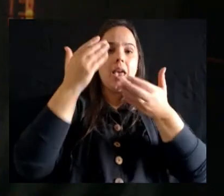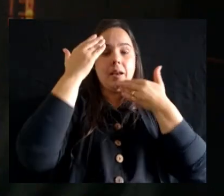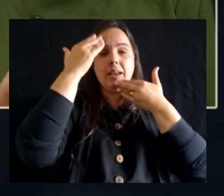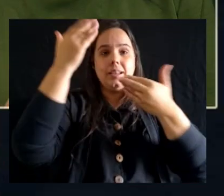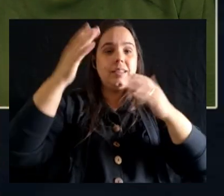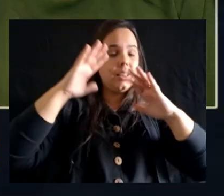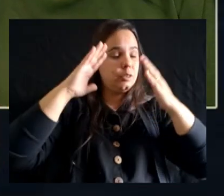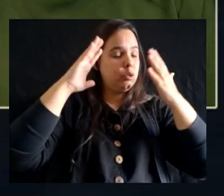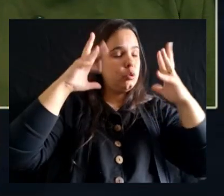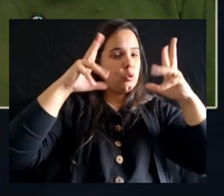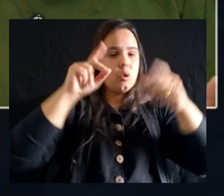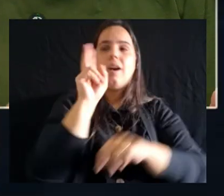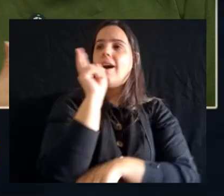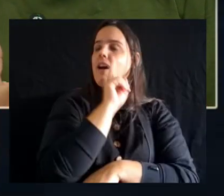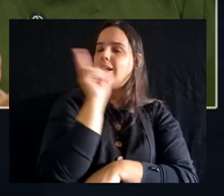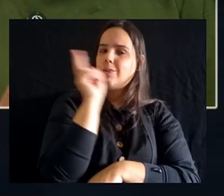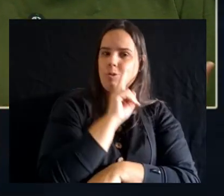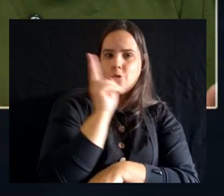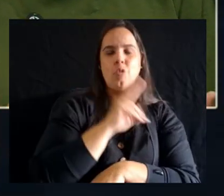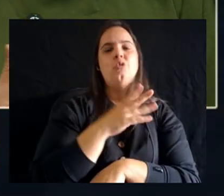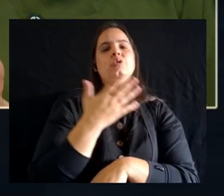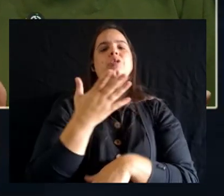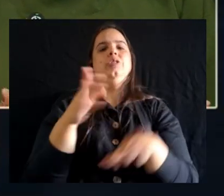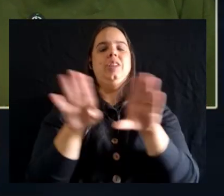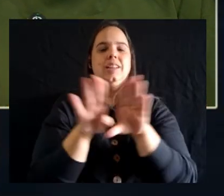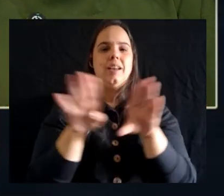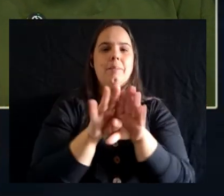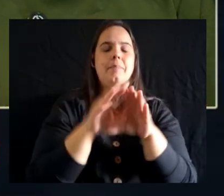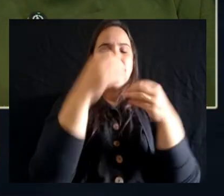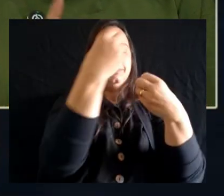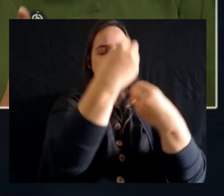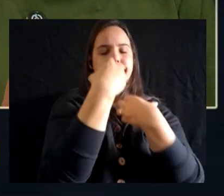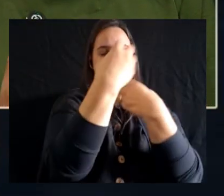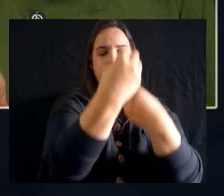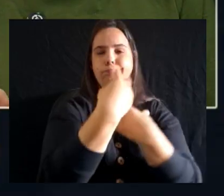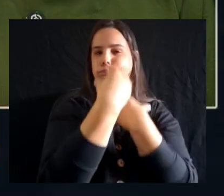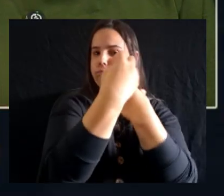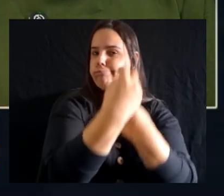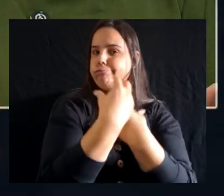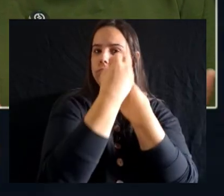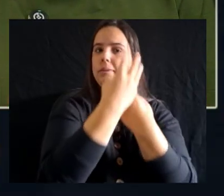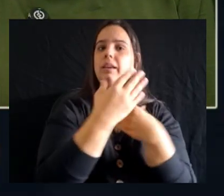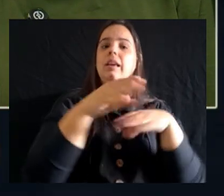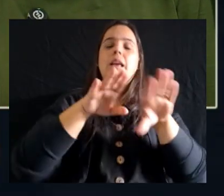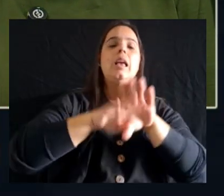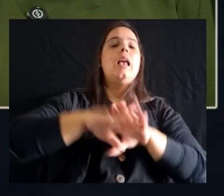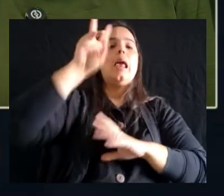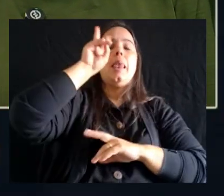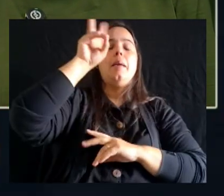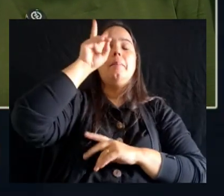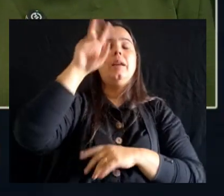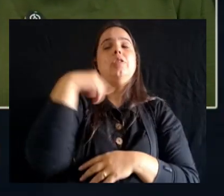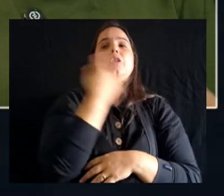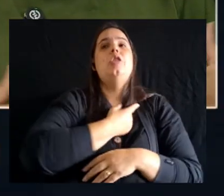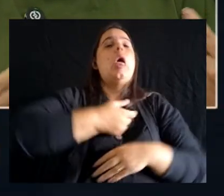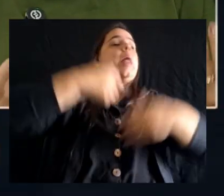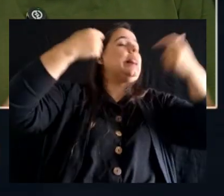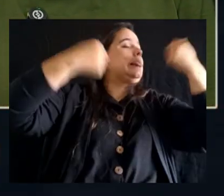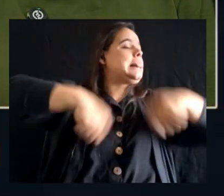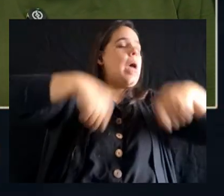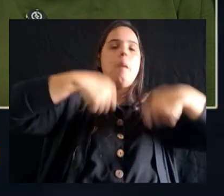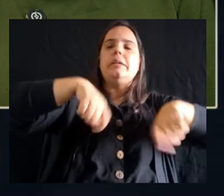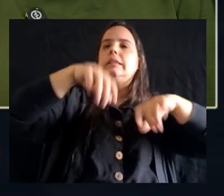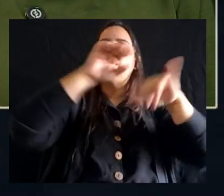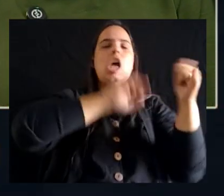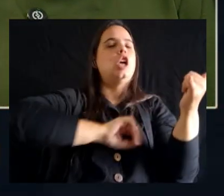que participou com a gente e nos orientando aí e lembrando que a gente não precisa ficar refém dos aplicativos para